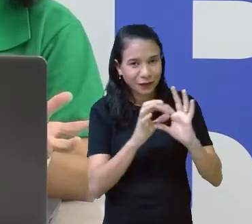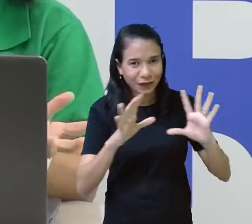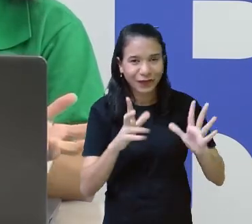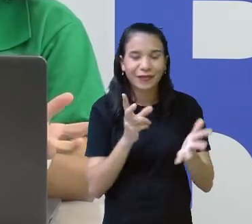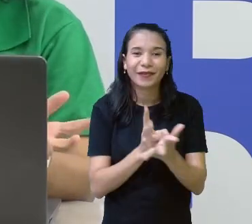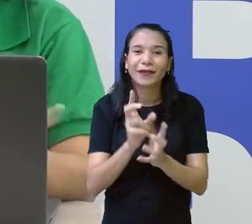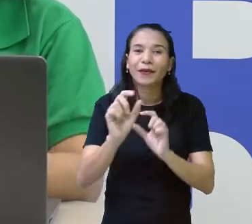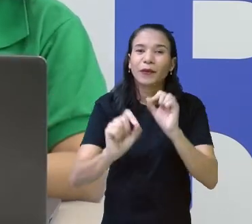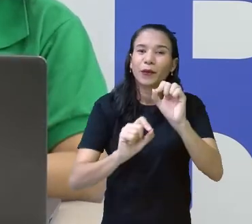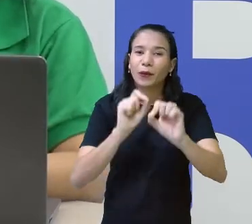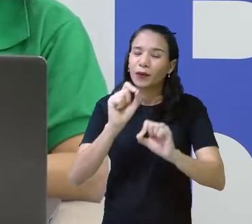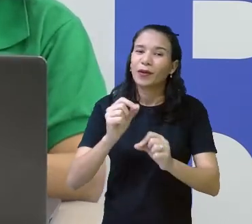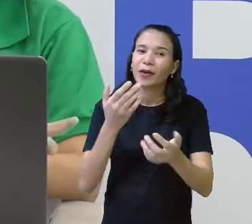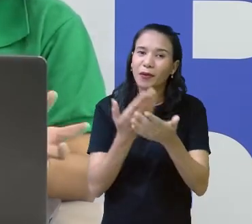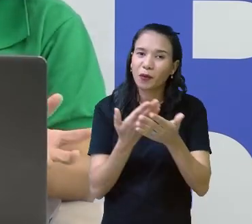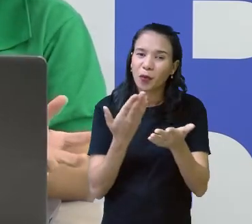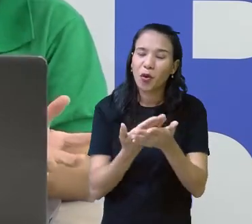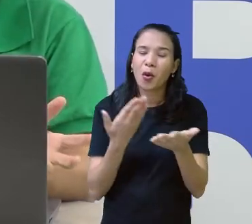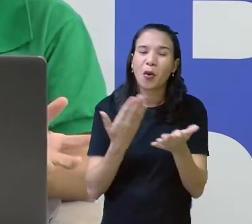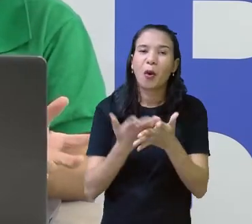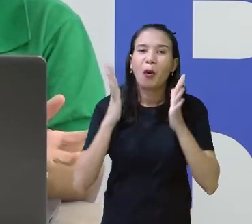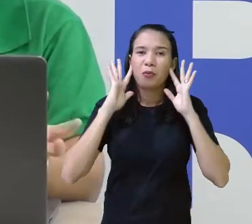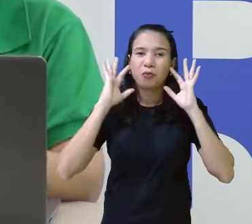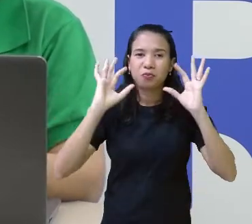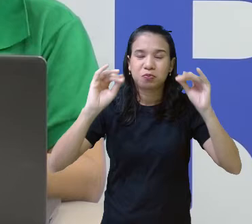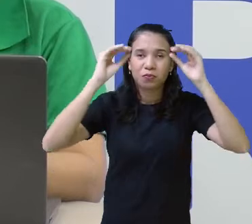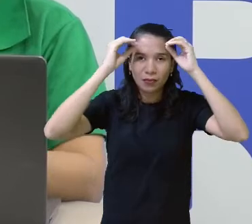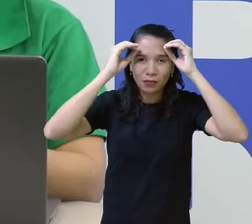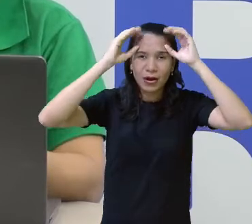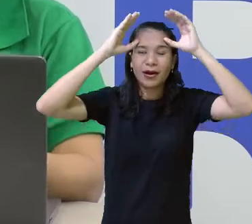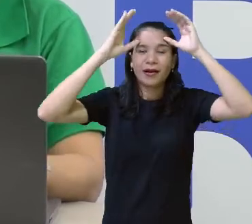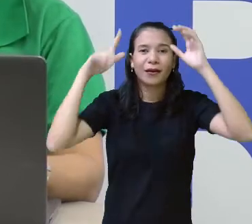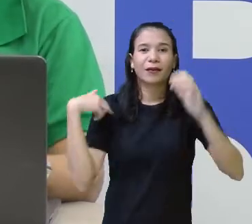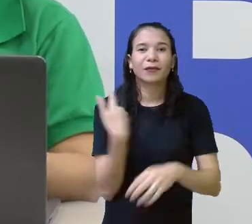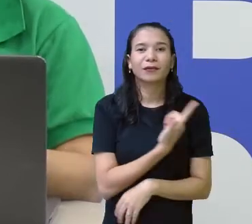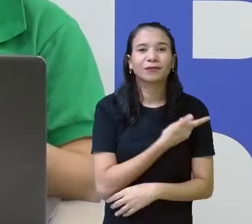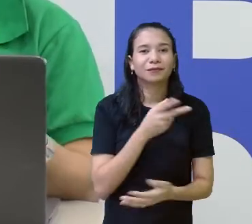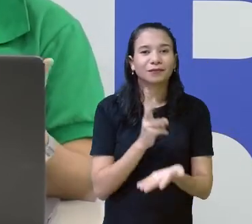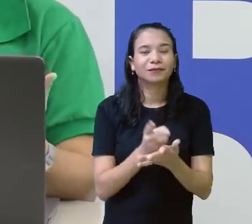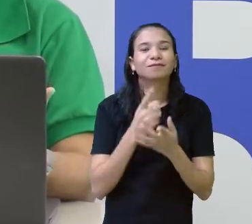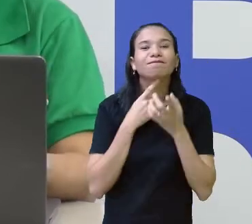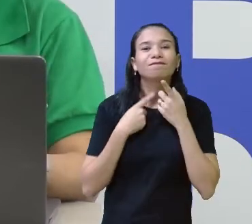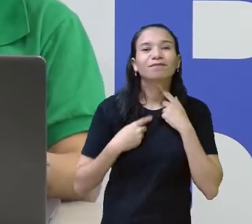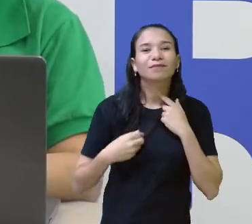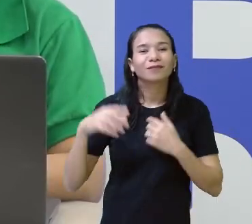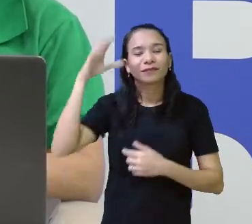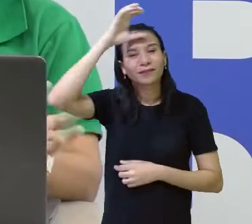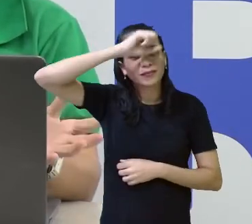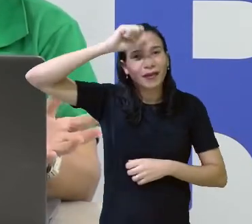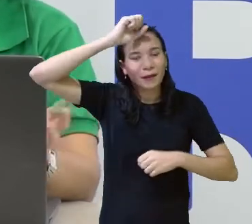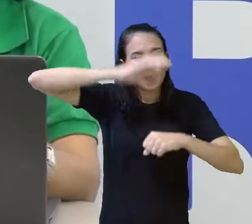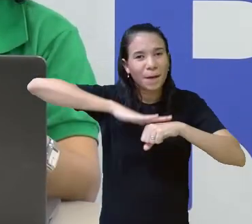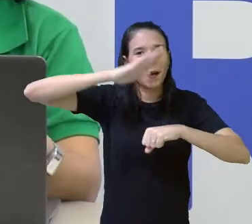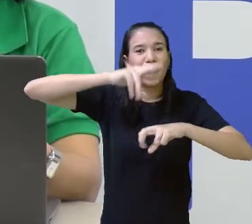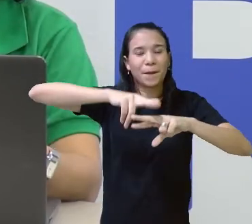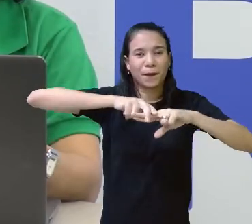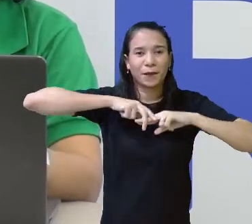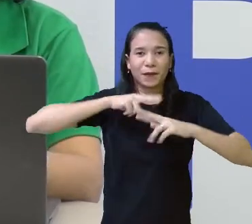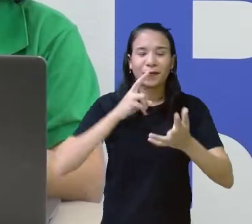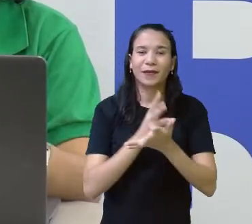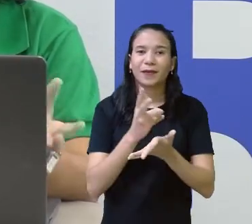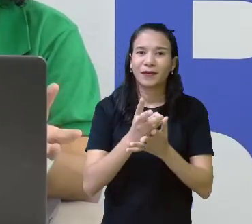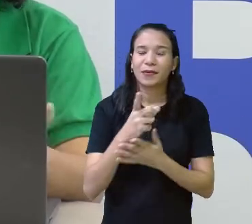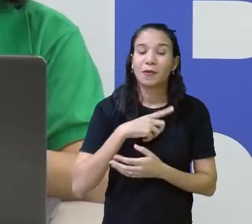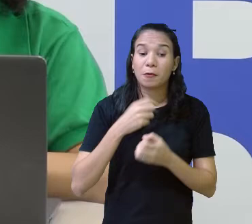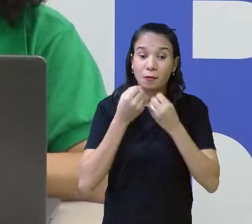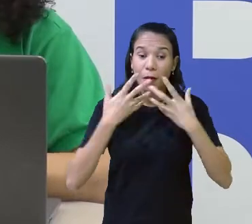como sempre, né? Uma aula cheia de coisa nova e que a gente sempre tem vontade de voltar porque sempre